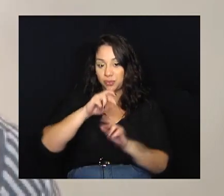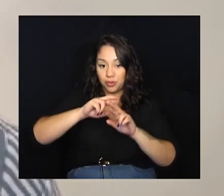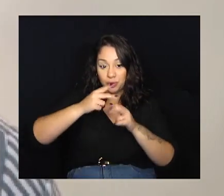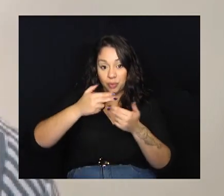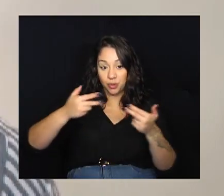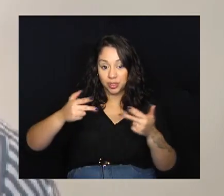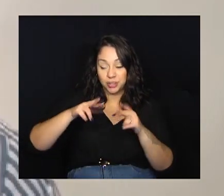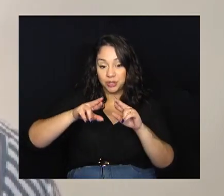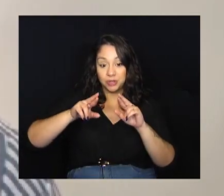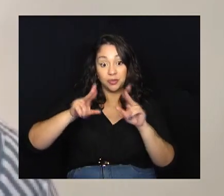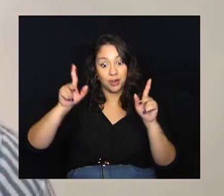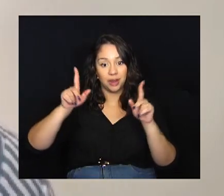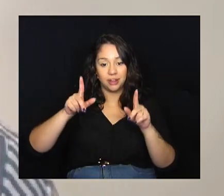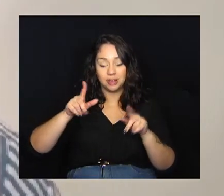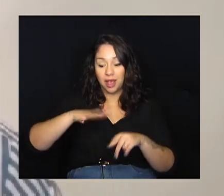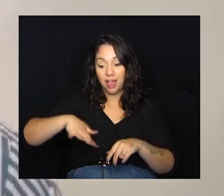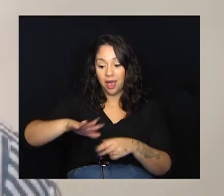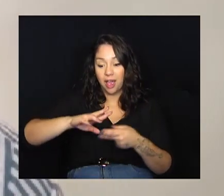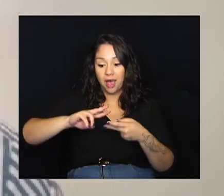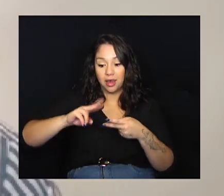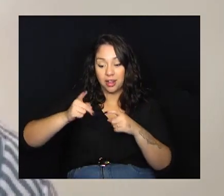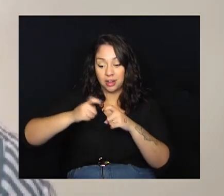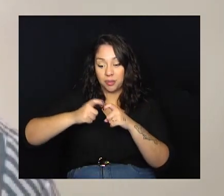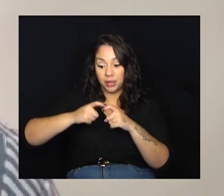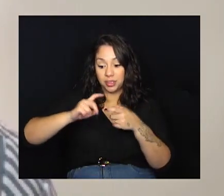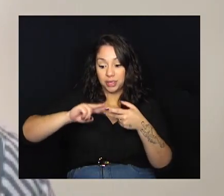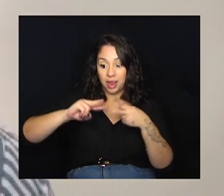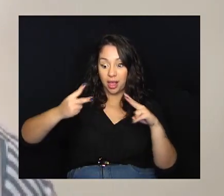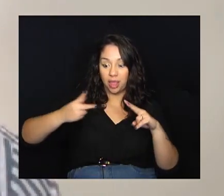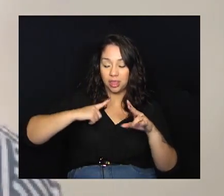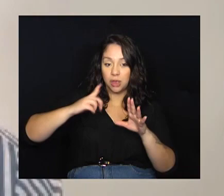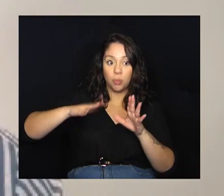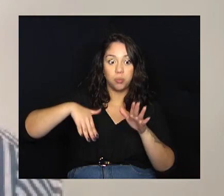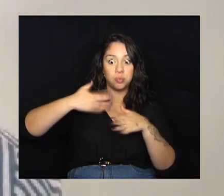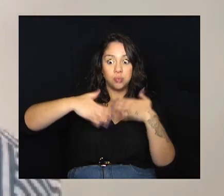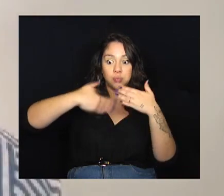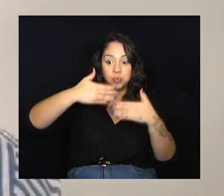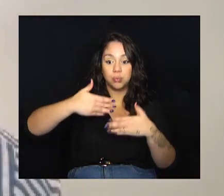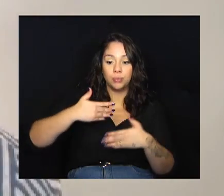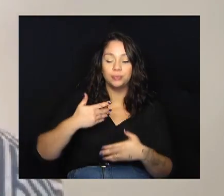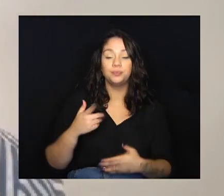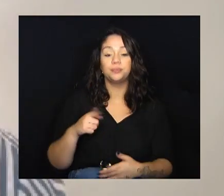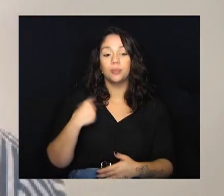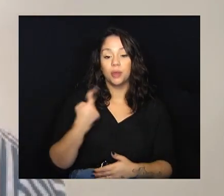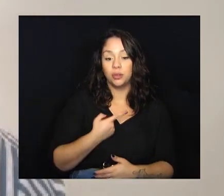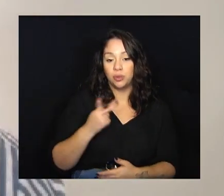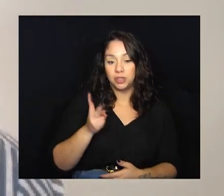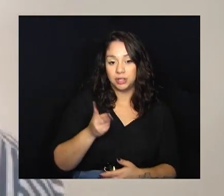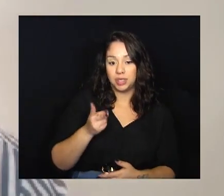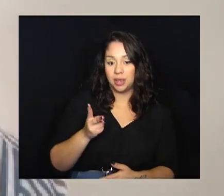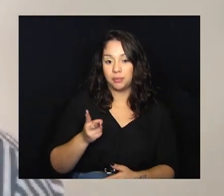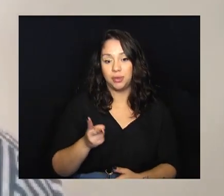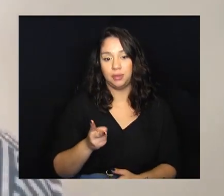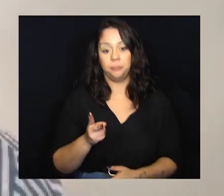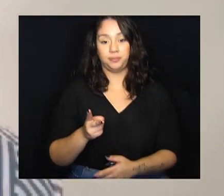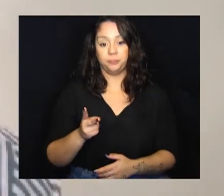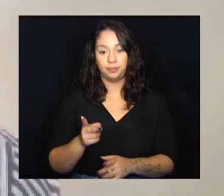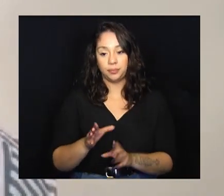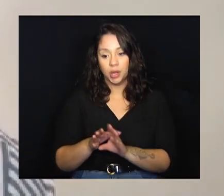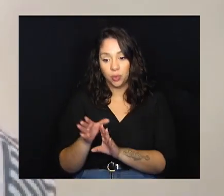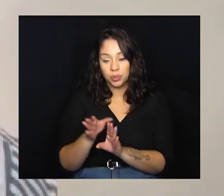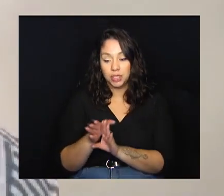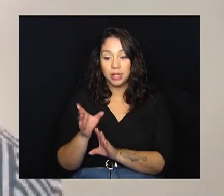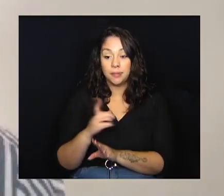A genética é uma das áreas na medicina que tá mais espontâneo nesse sentido então assim nós sempre fazemos esse esse aconselhamento